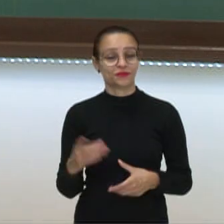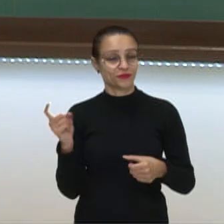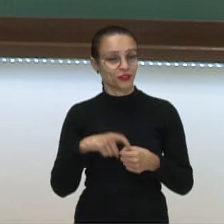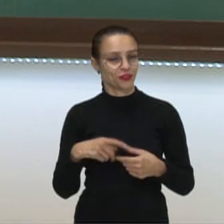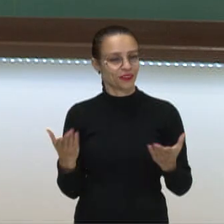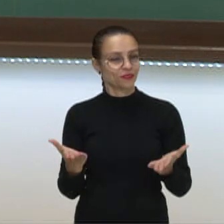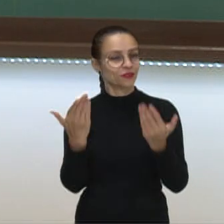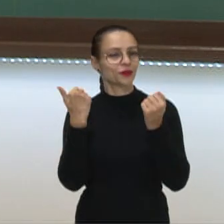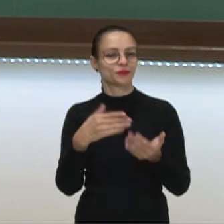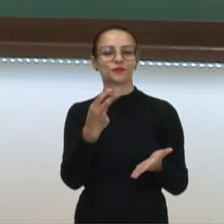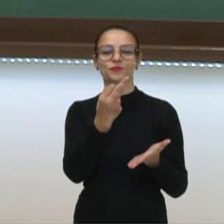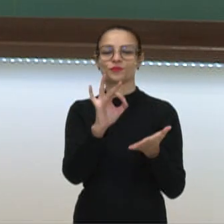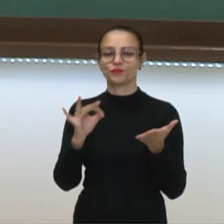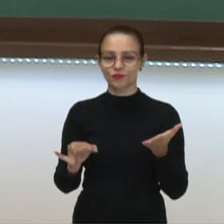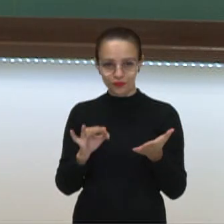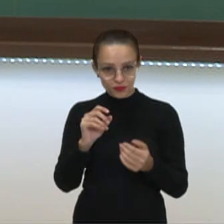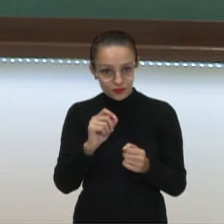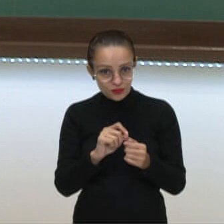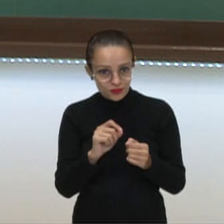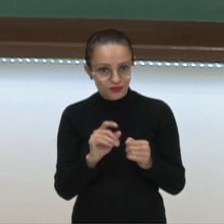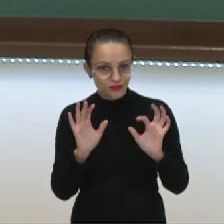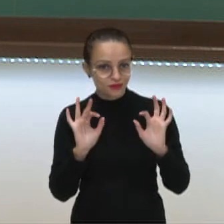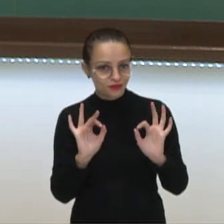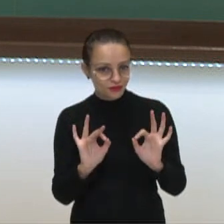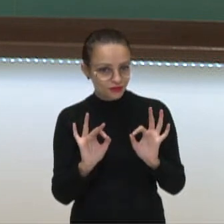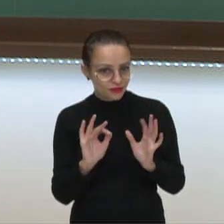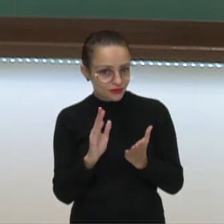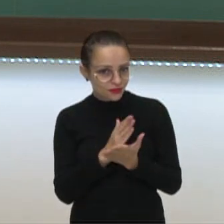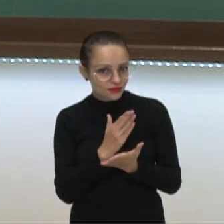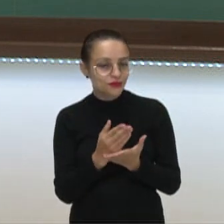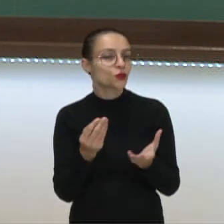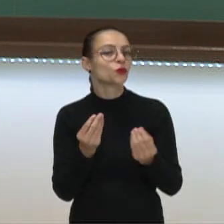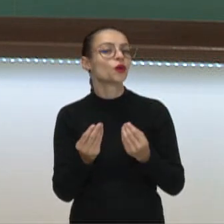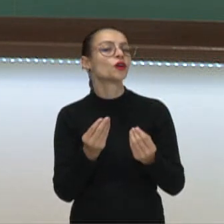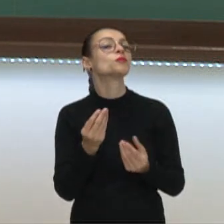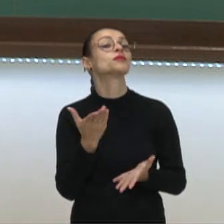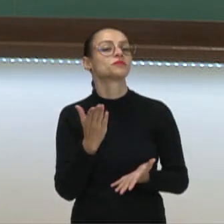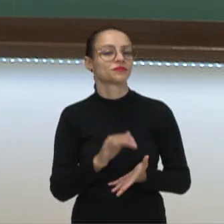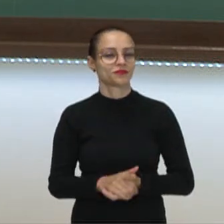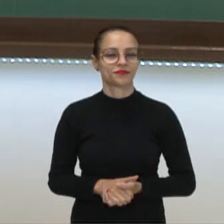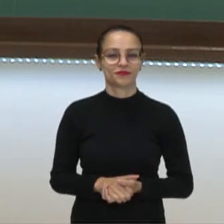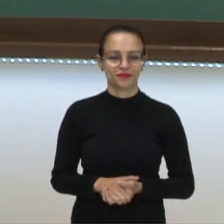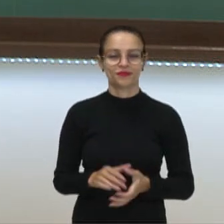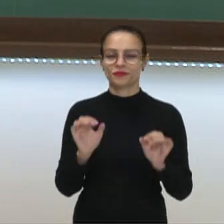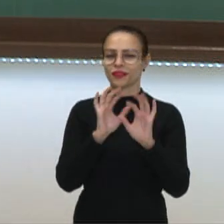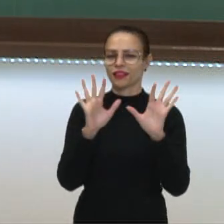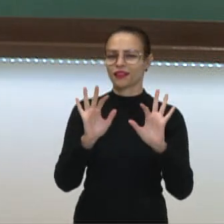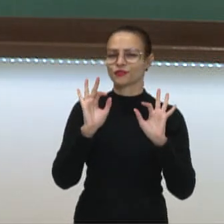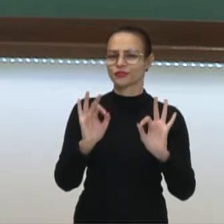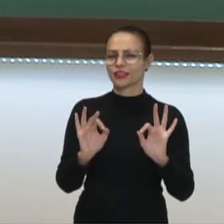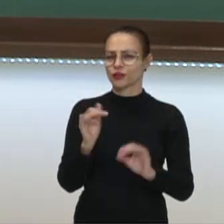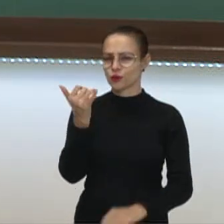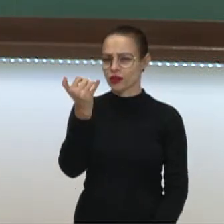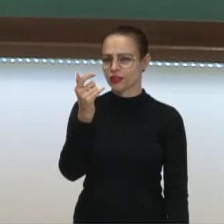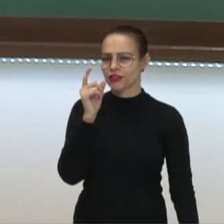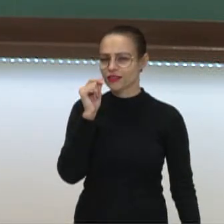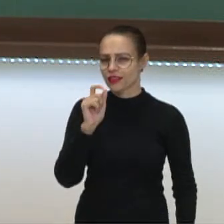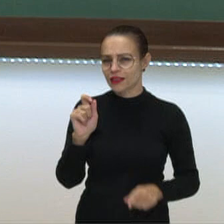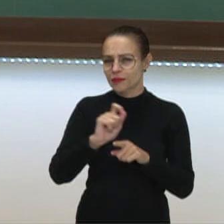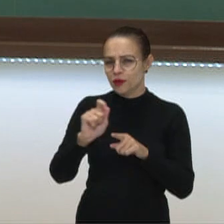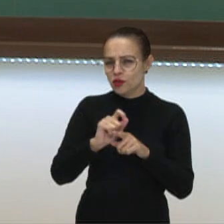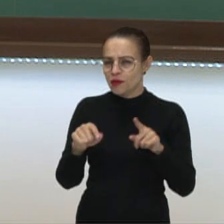Voltei! Bora lá conferir? Fez aí? Tá tudo certo nesse caderno? Como é que tá a situação aí? Claro que tá, né? Caneta, lápis,